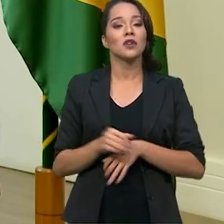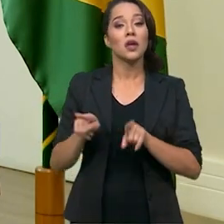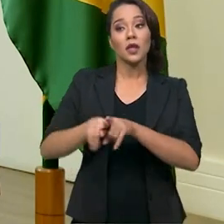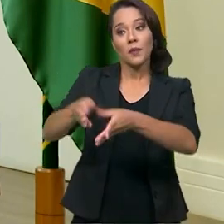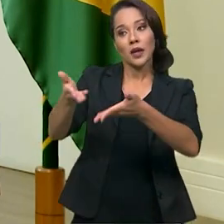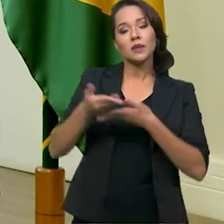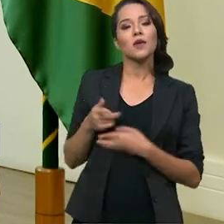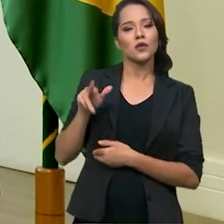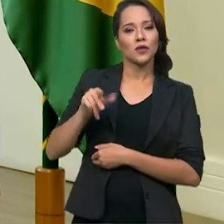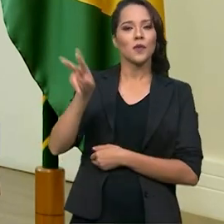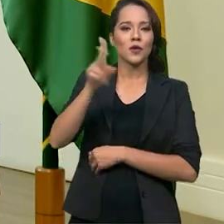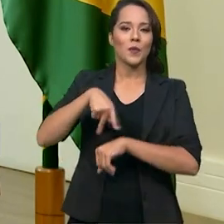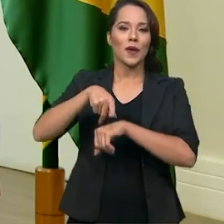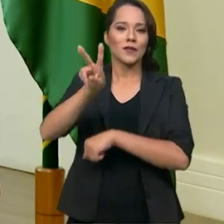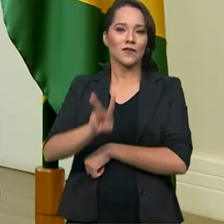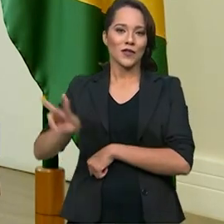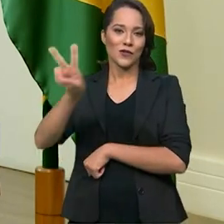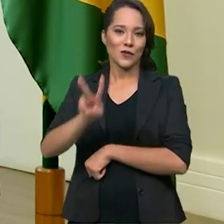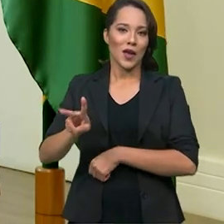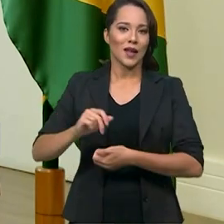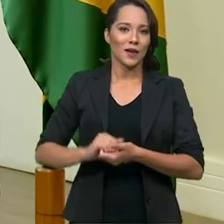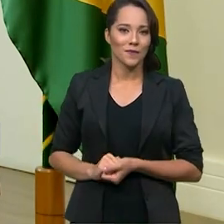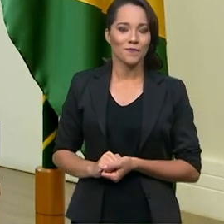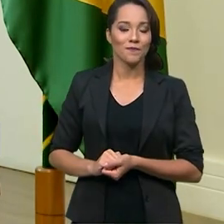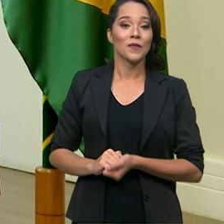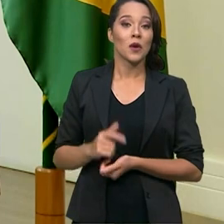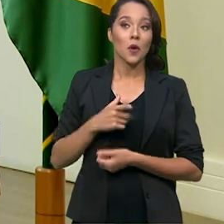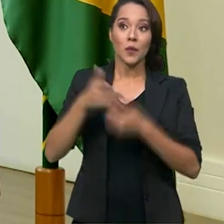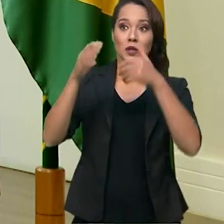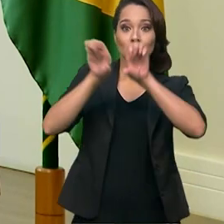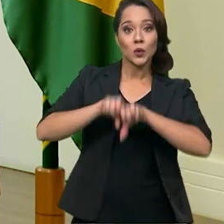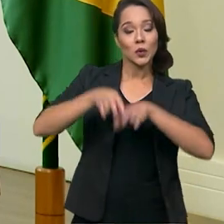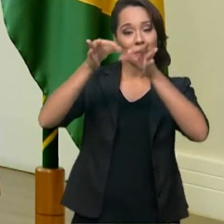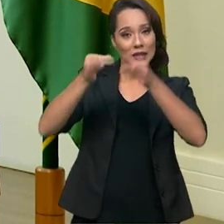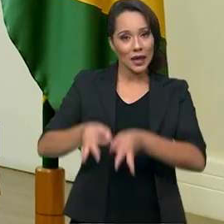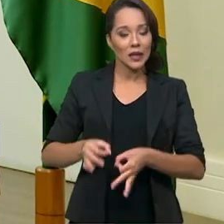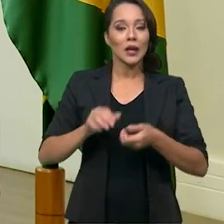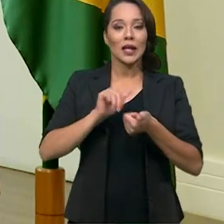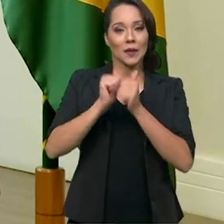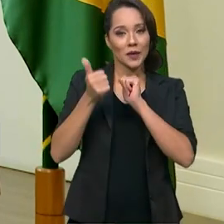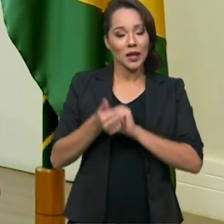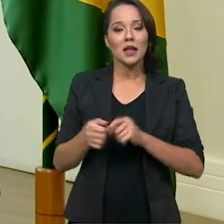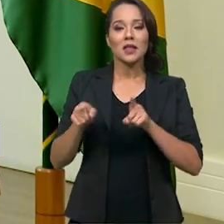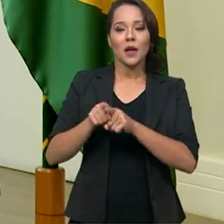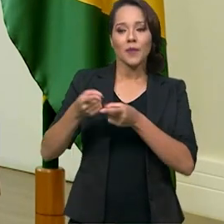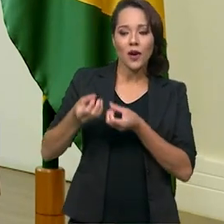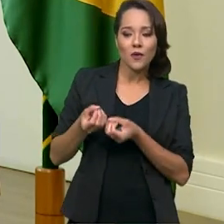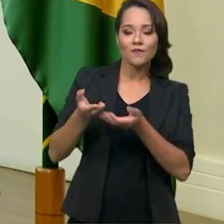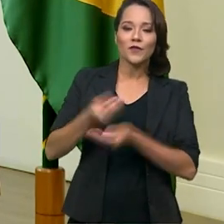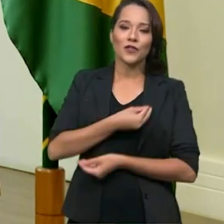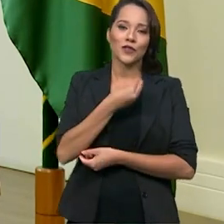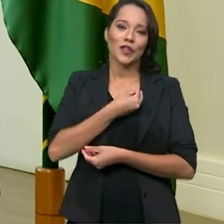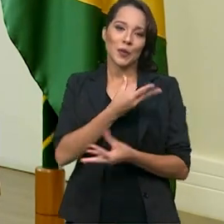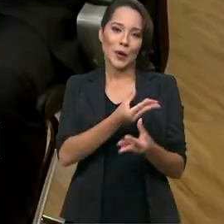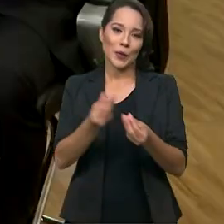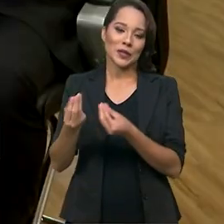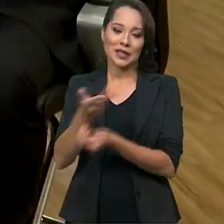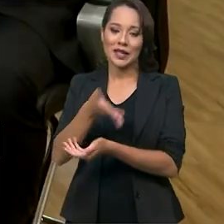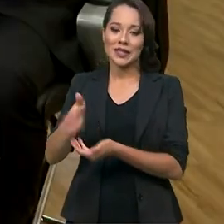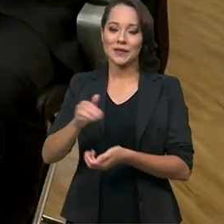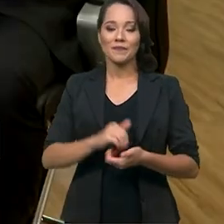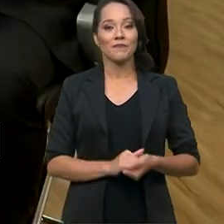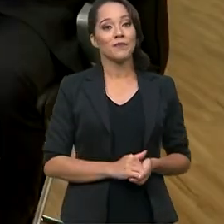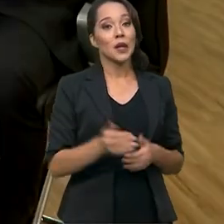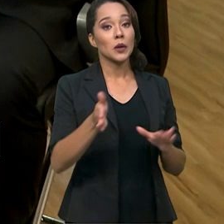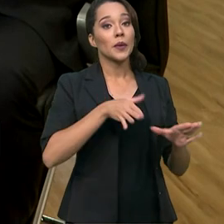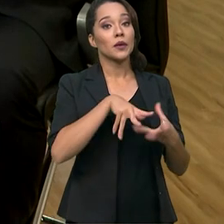receber nossos irmãos venezuelanos, né, com uma estrutura adequada, inclusive com encaminhamento de vida para muitos deles.